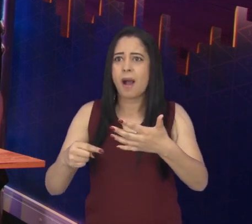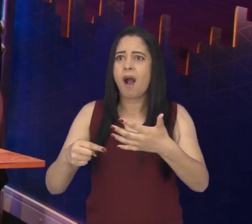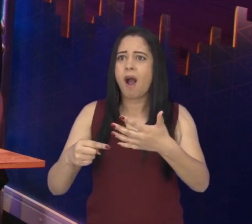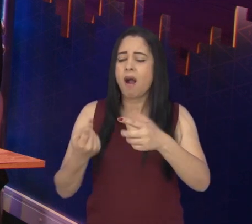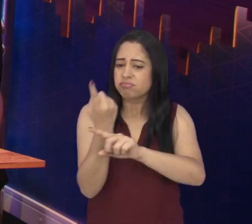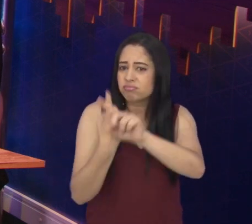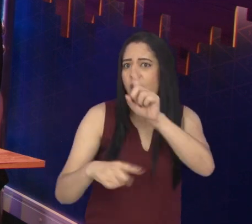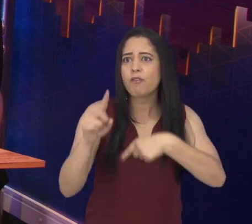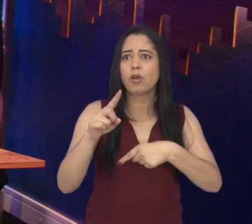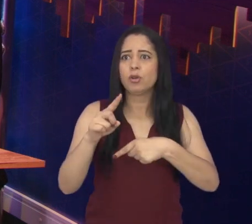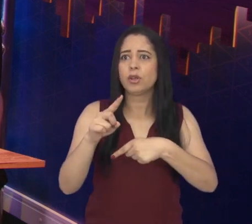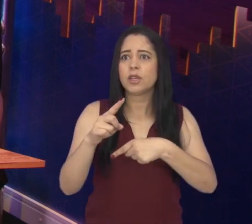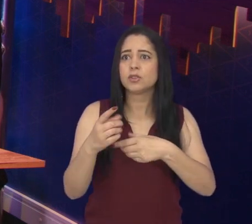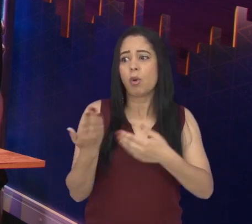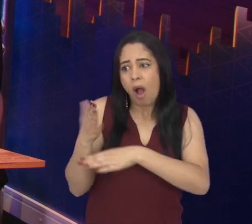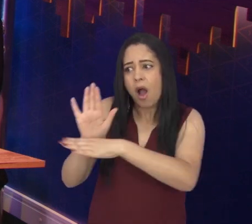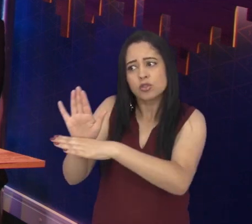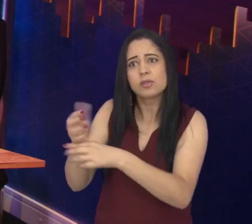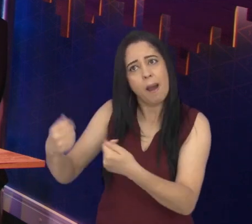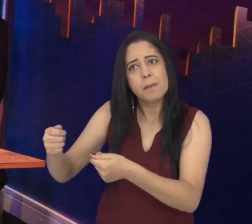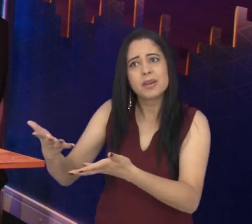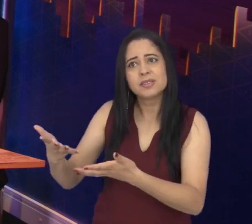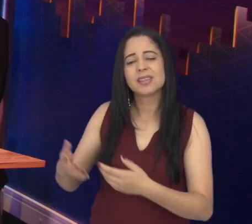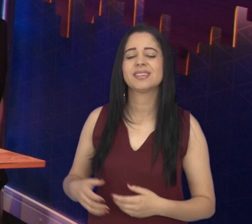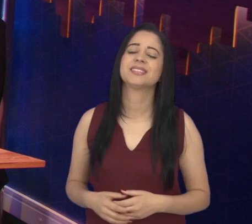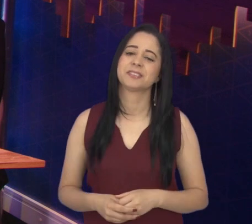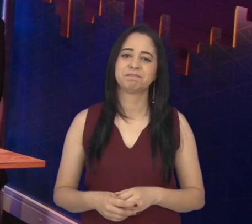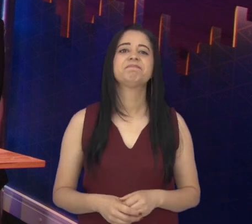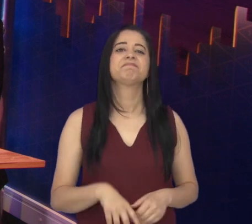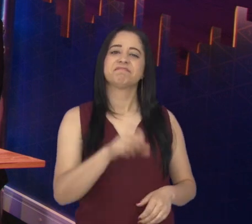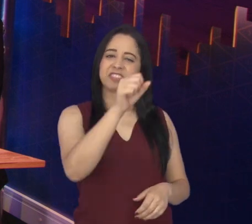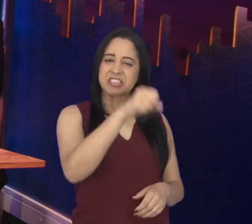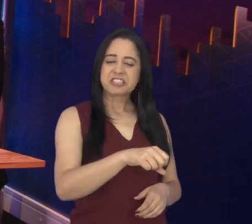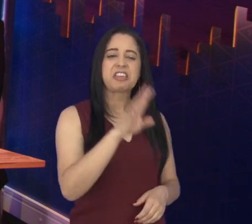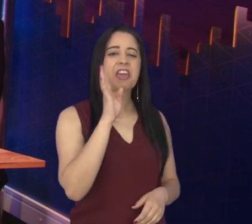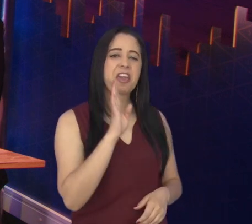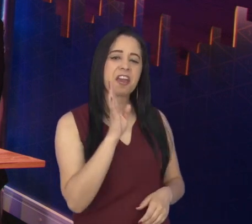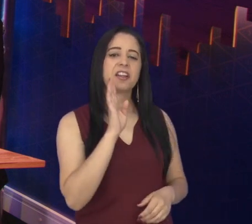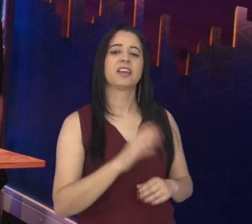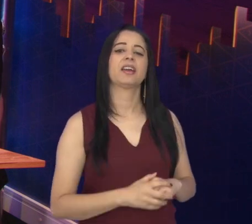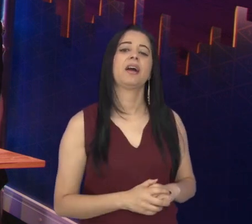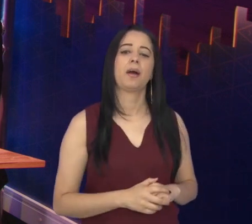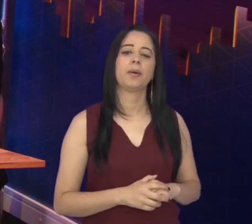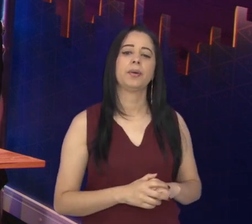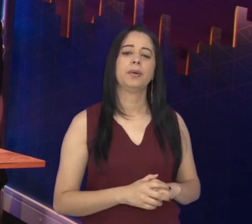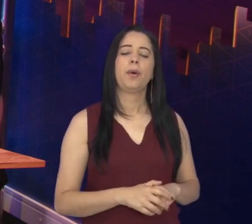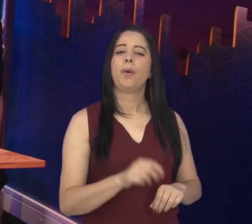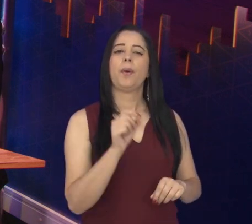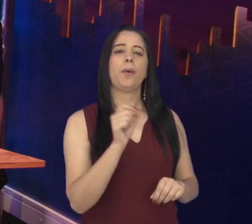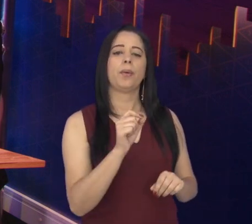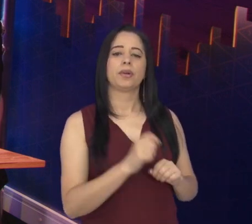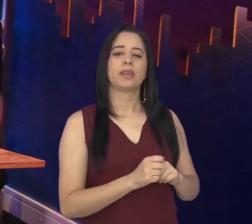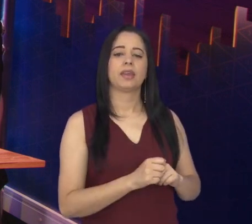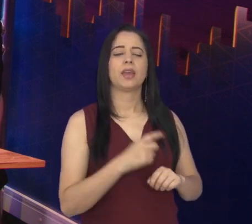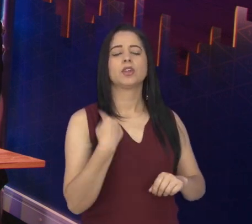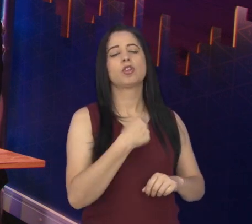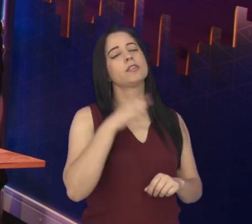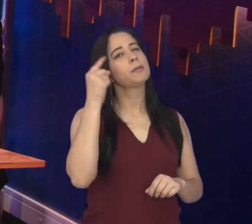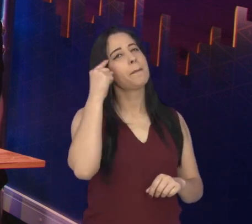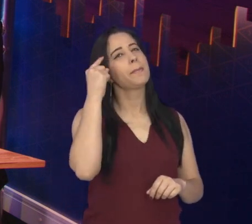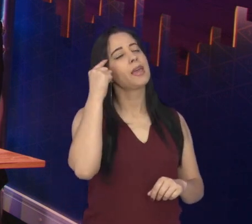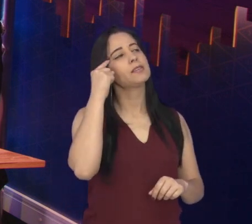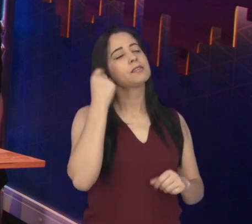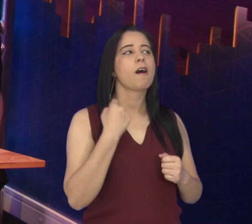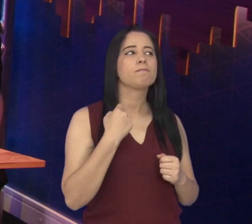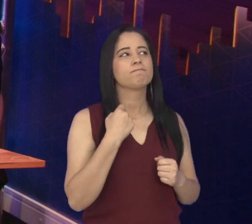ele queria muito que isso mudasse, né? Isso é muito legal. E o que eu vejo muito, Samu, também, é que se a gente for